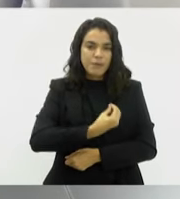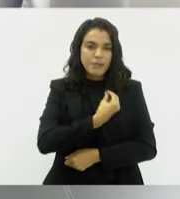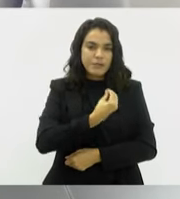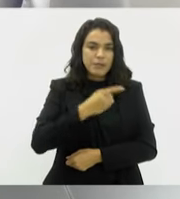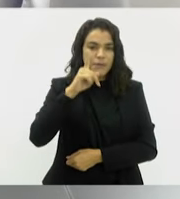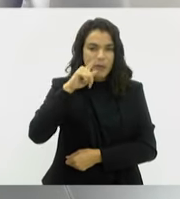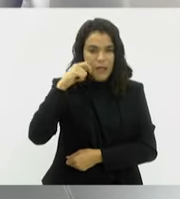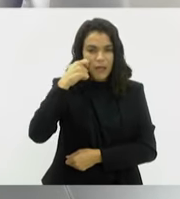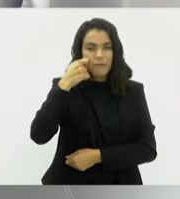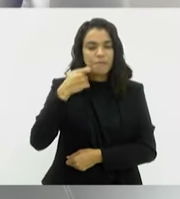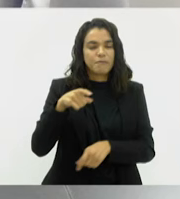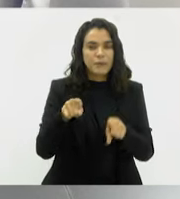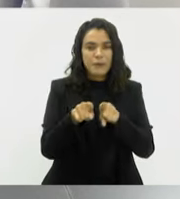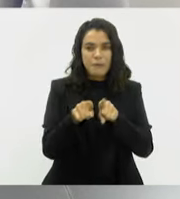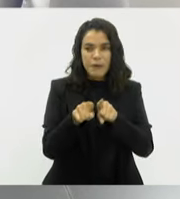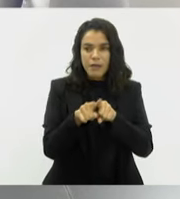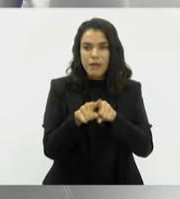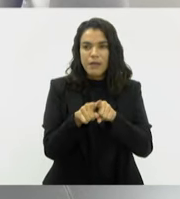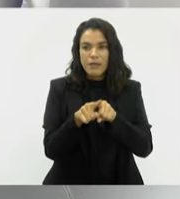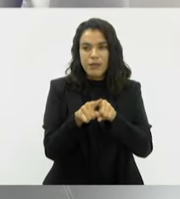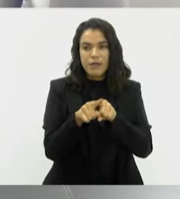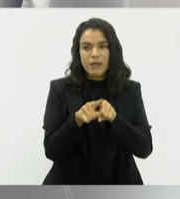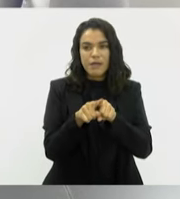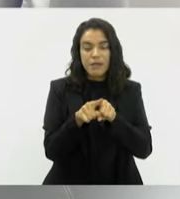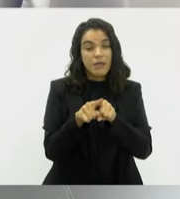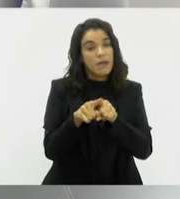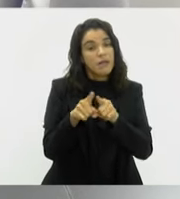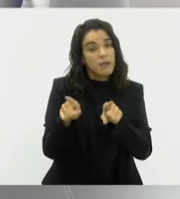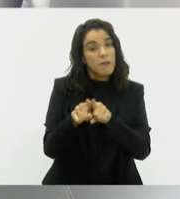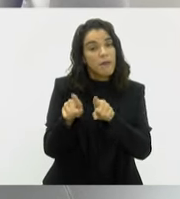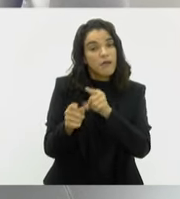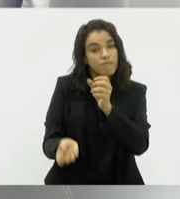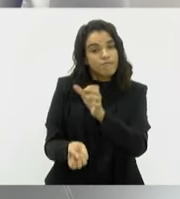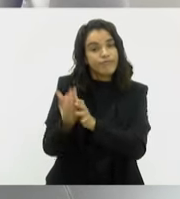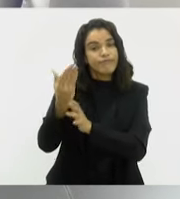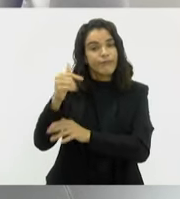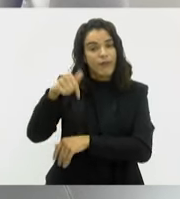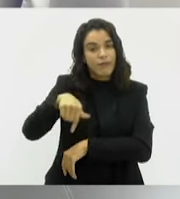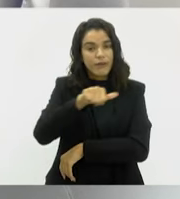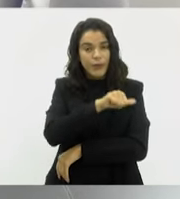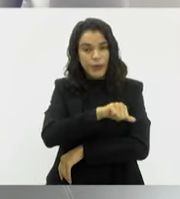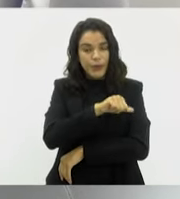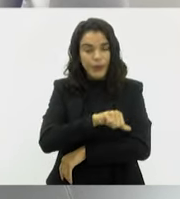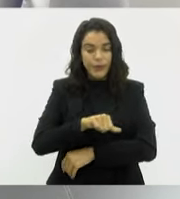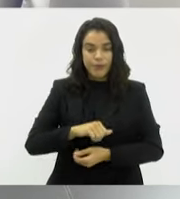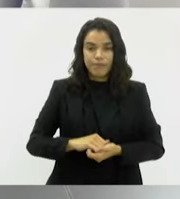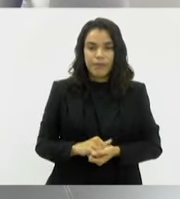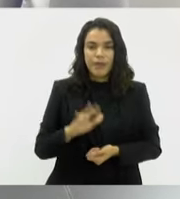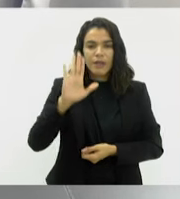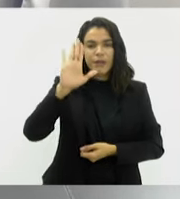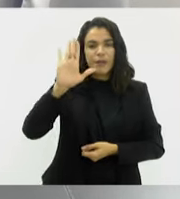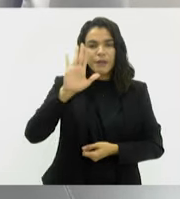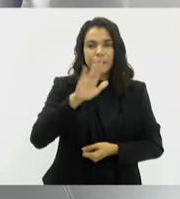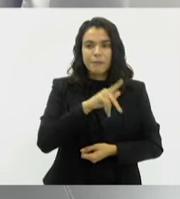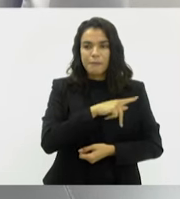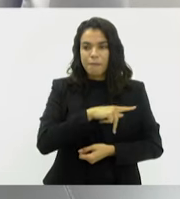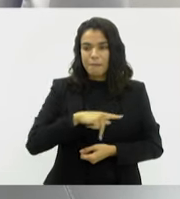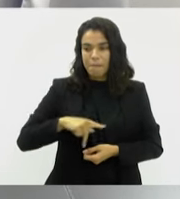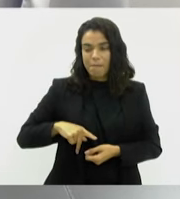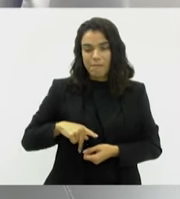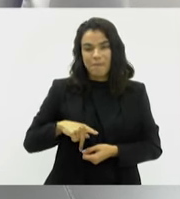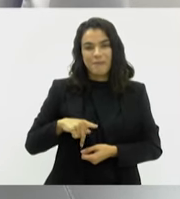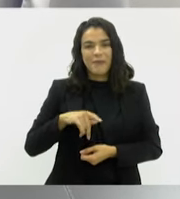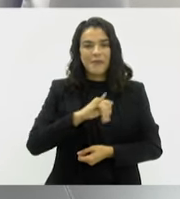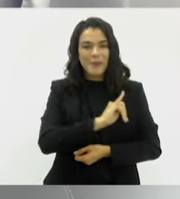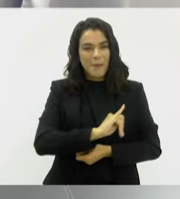Sergipe e depois sediar um aqui no Rio de Janeiro. Presidente. Deputado Delaroli, deixar Itaboraí um